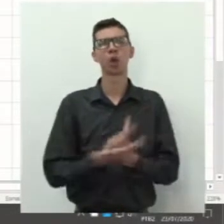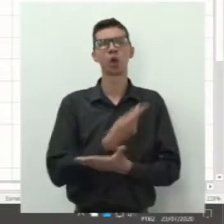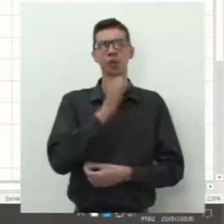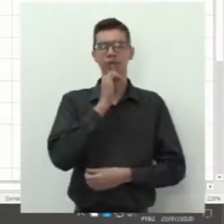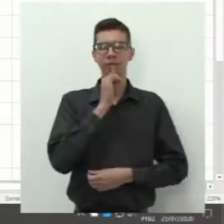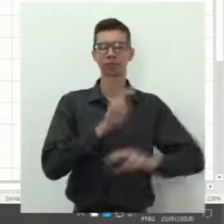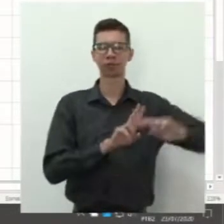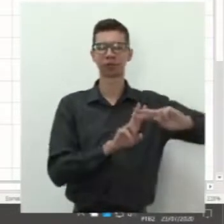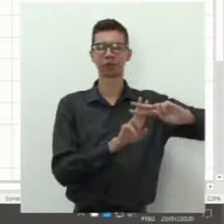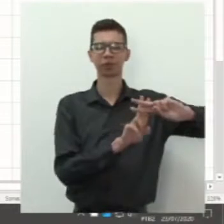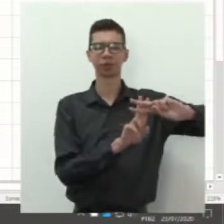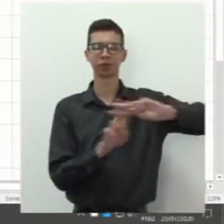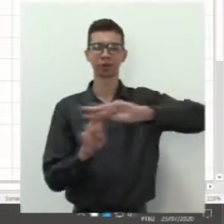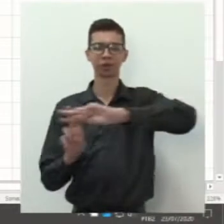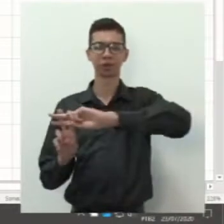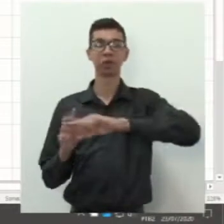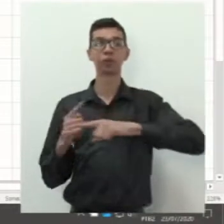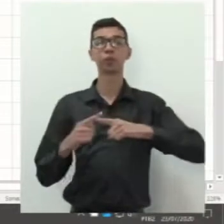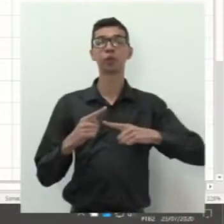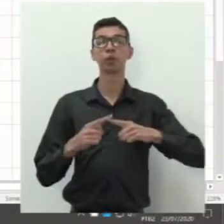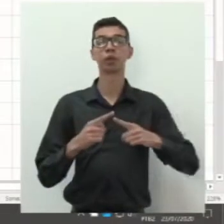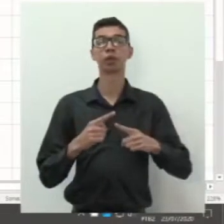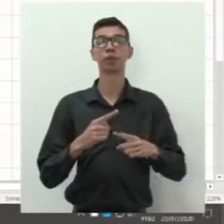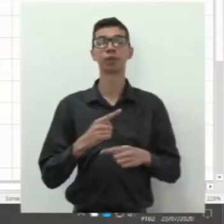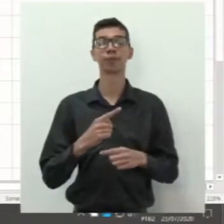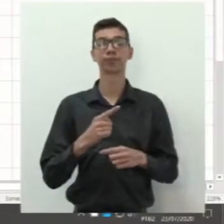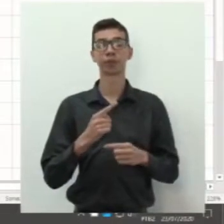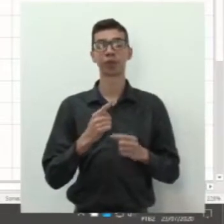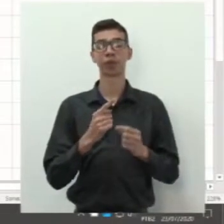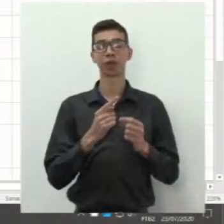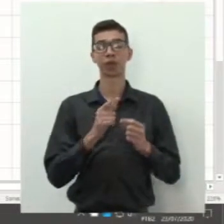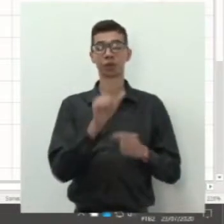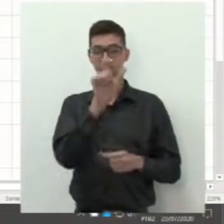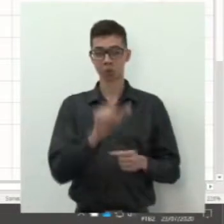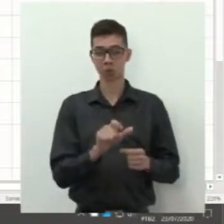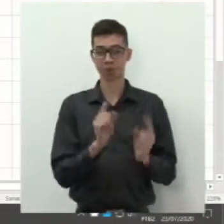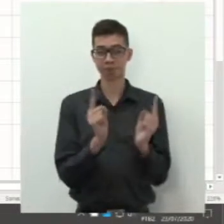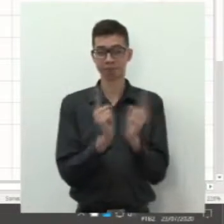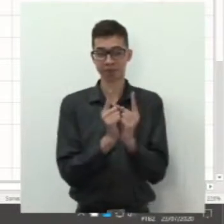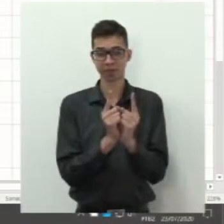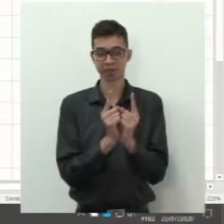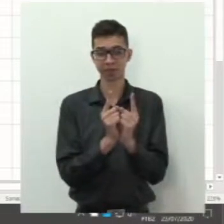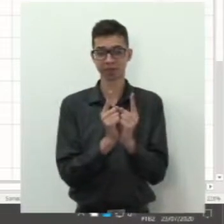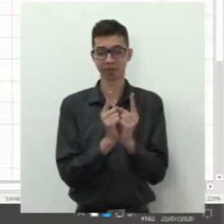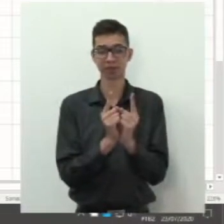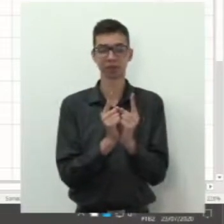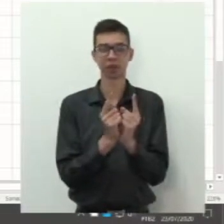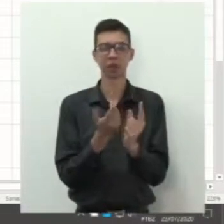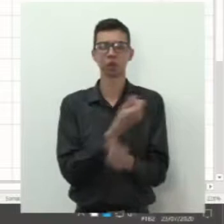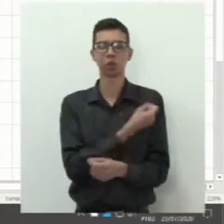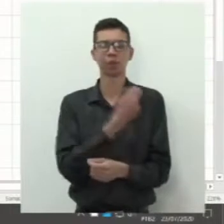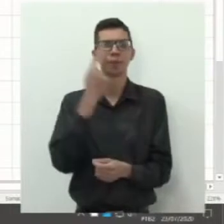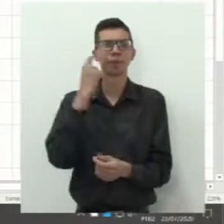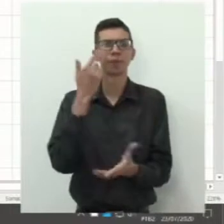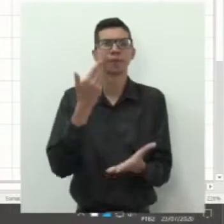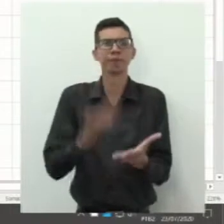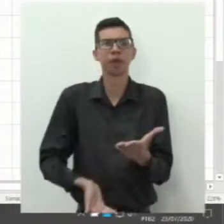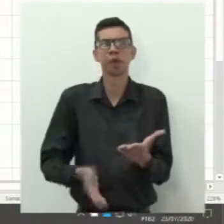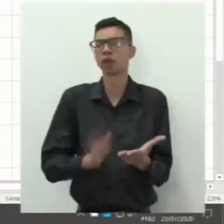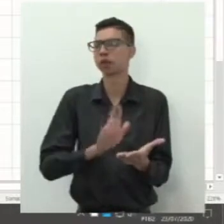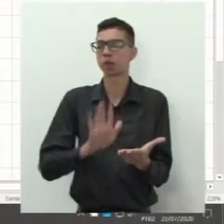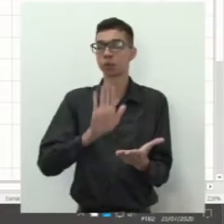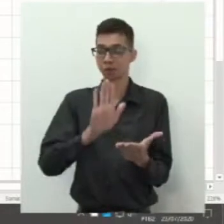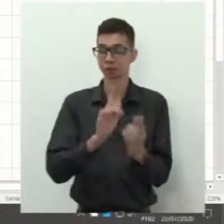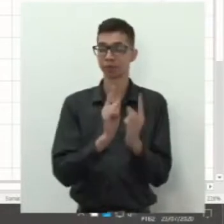a coluna for pequena, o número não aparece. Aí fica esse monte de hashtag aqui. Nossa, perdi? Não. É só alargar